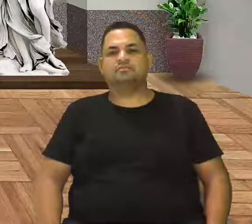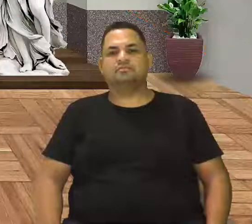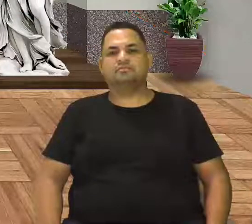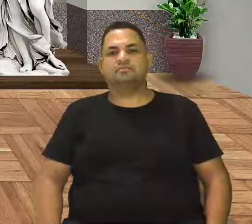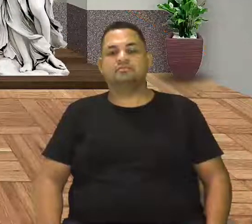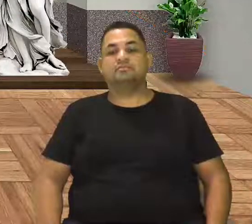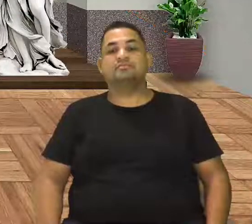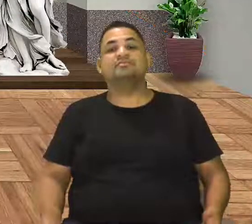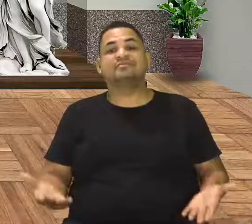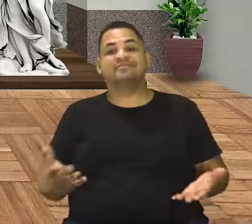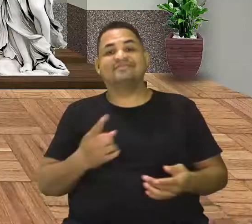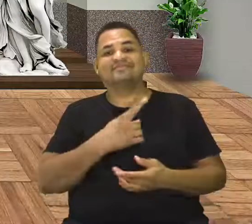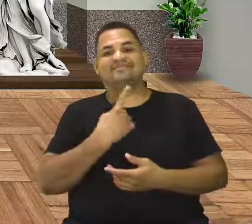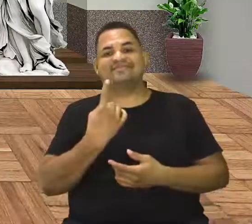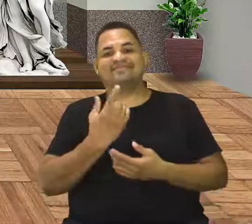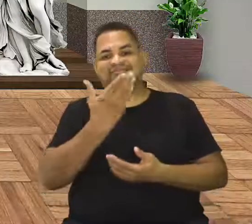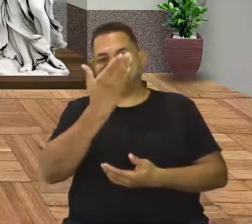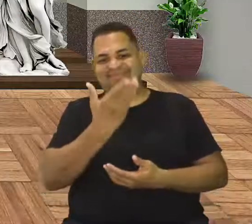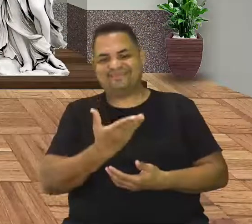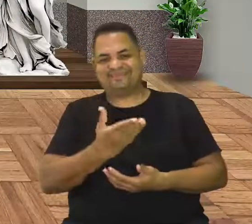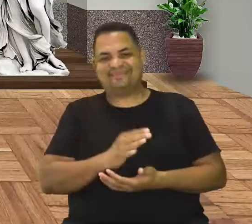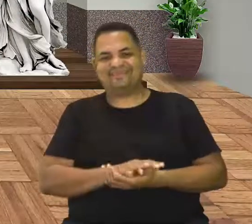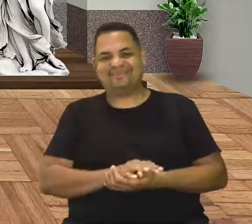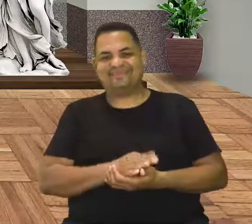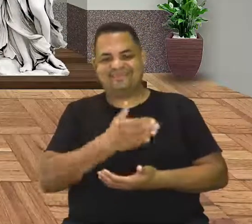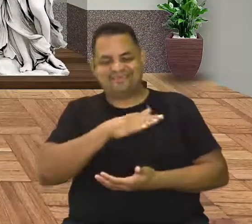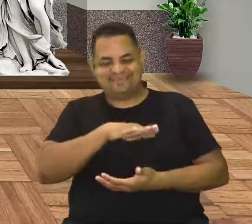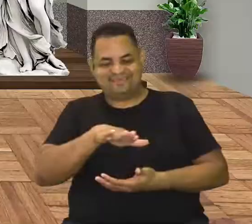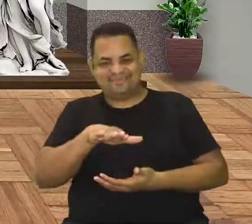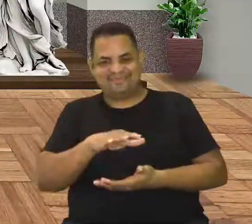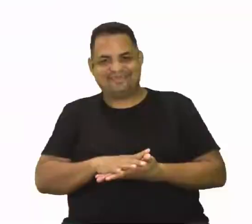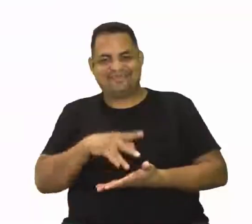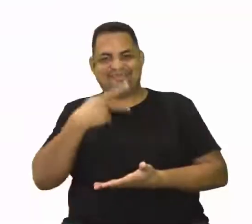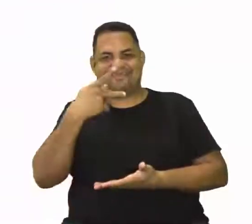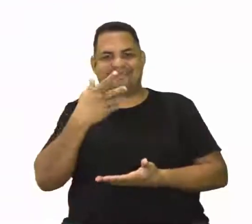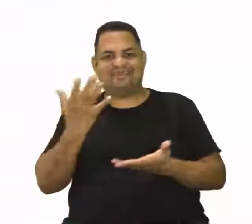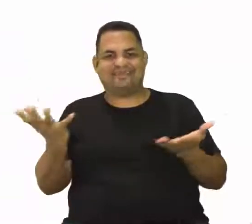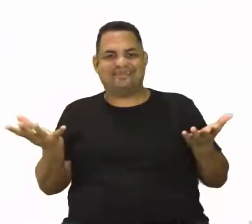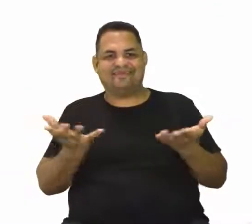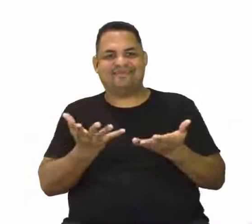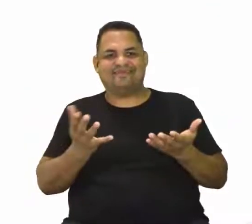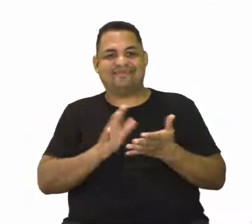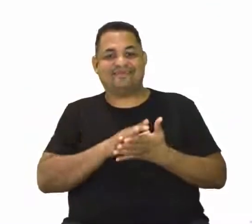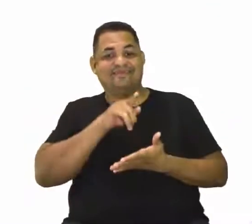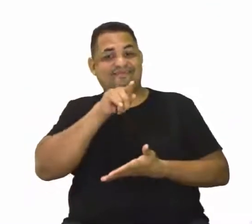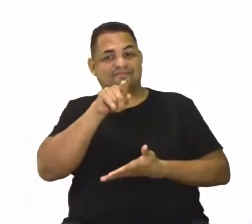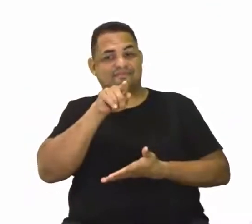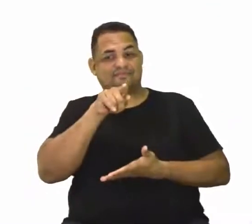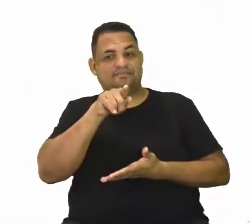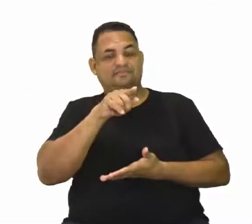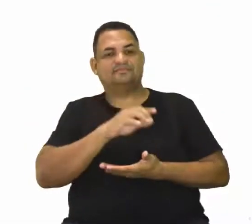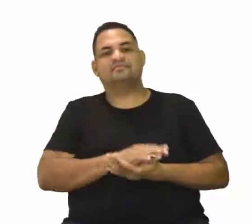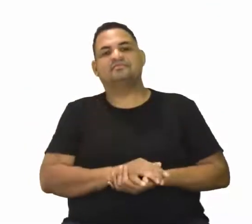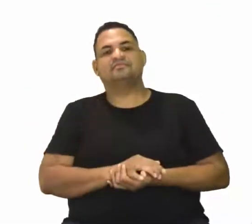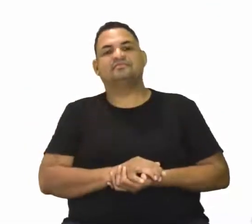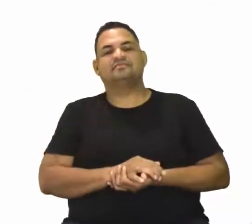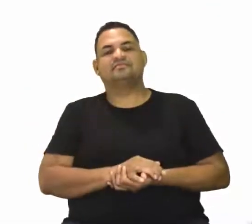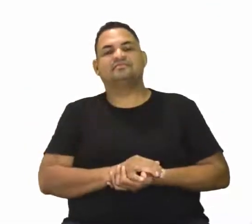Oi e o nosso mascote ele já tinha falado agora é com você